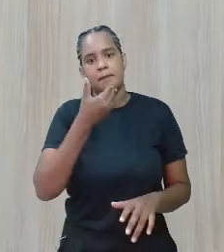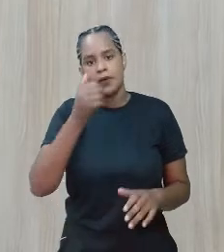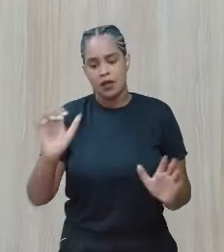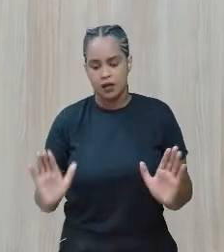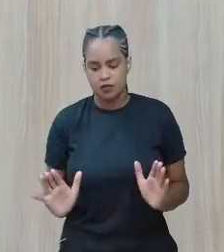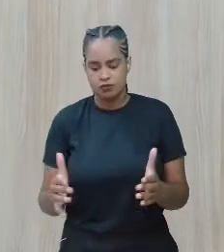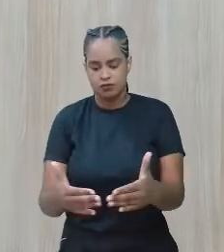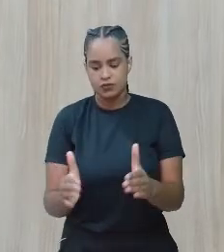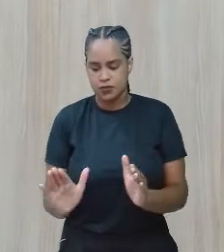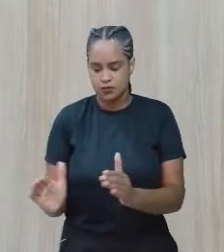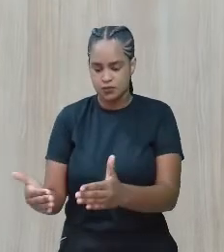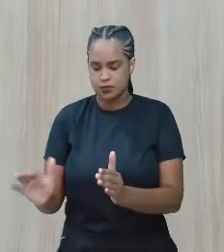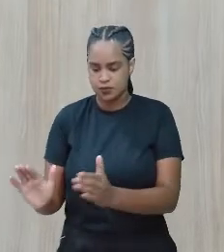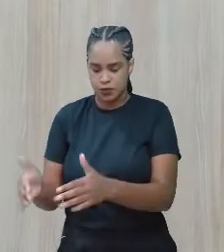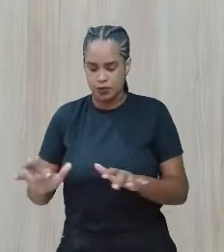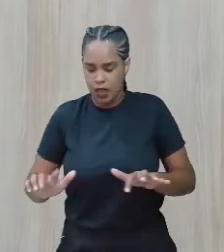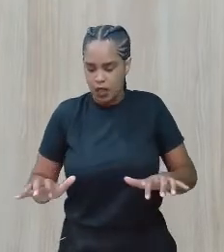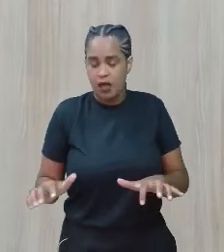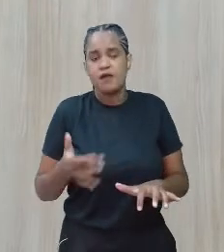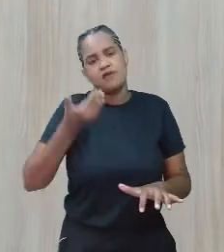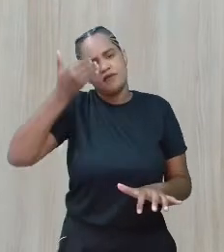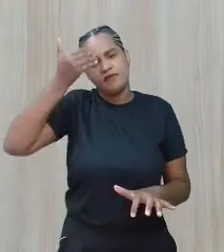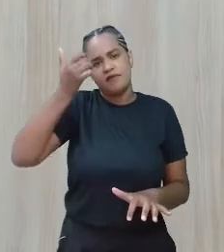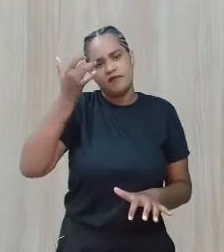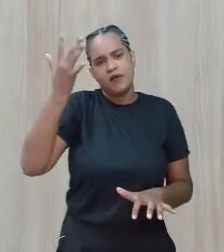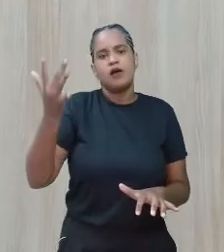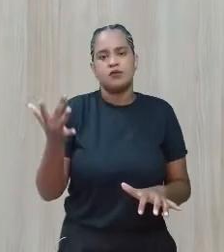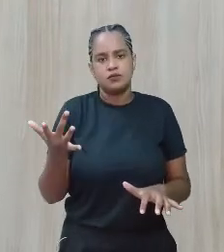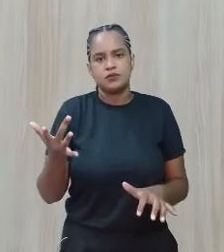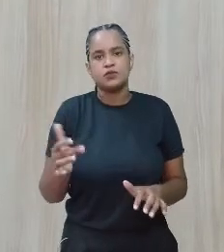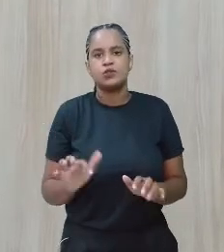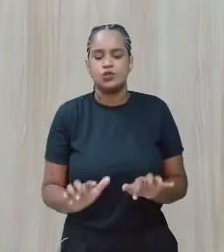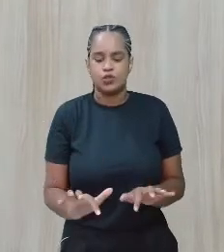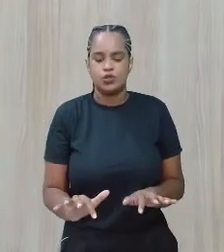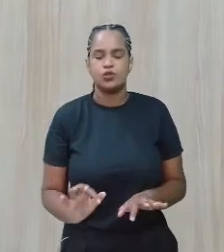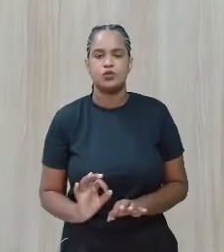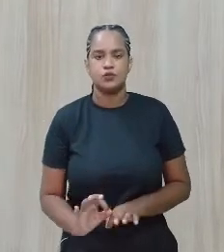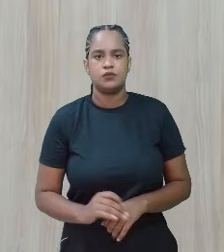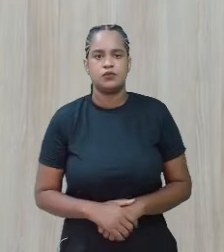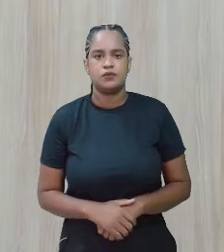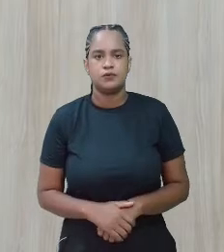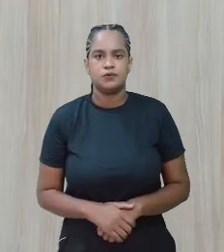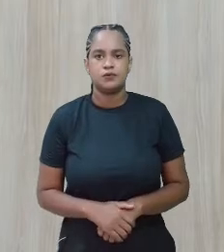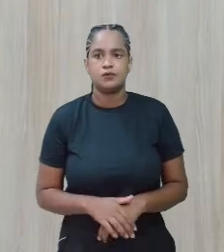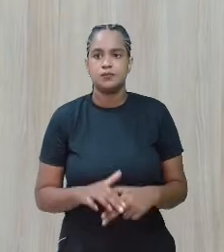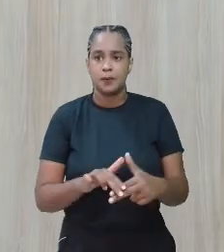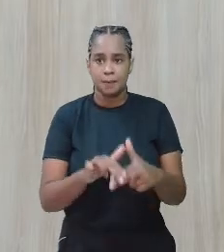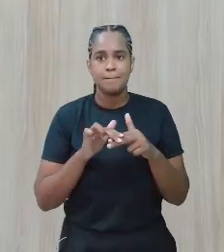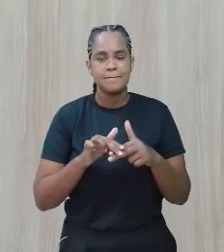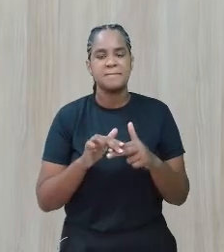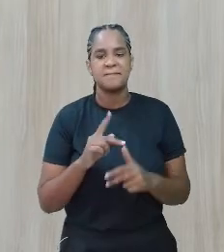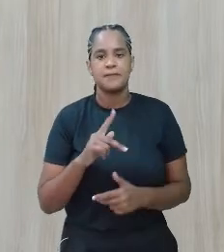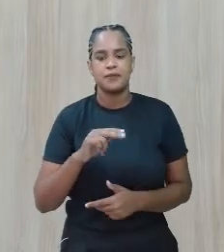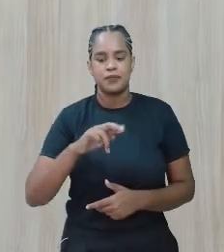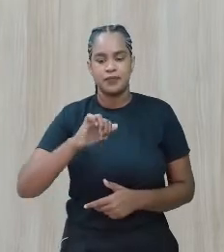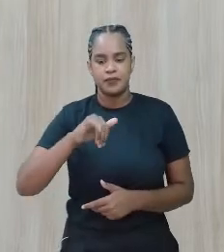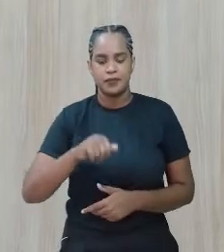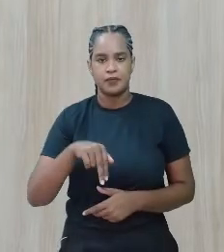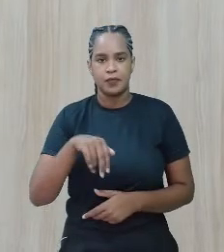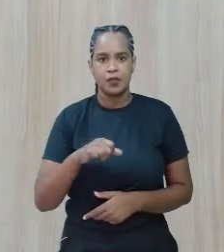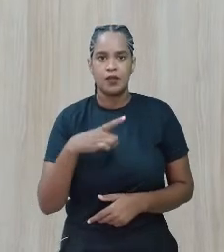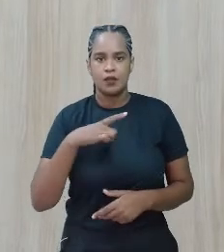o que facilita ao instrumentista tocar, tá bom? Por isso que o piano, ele, embora